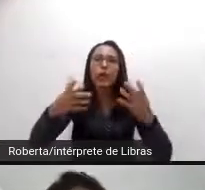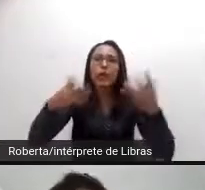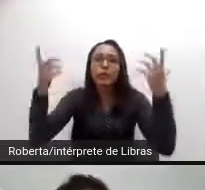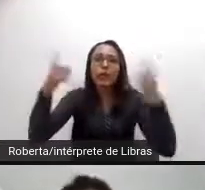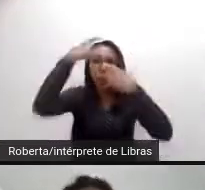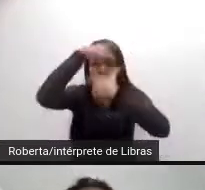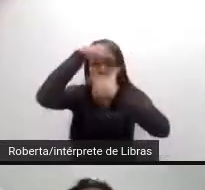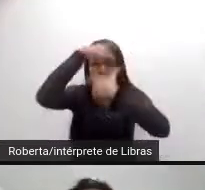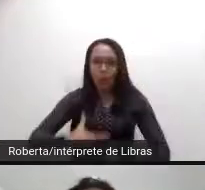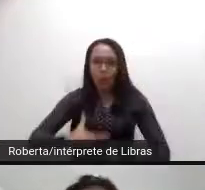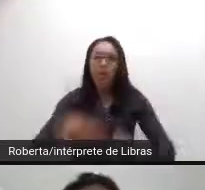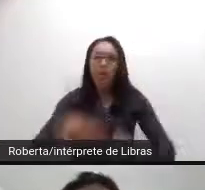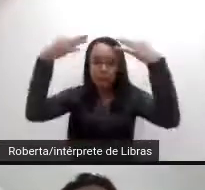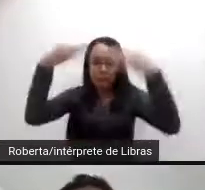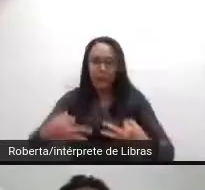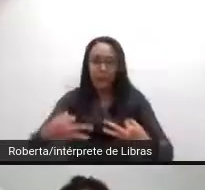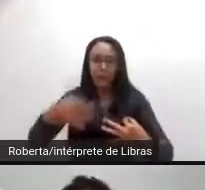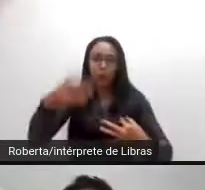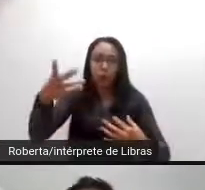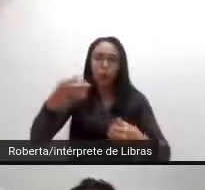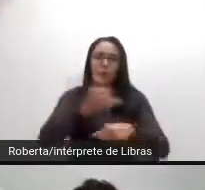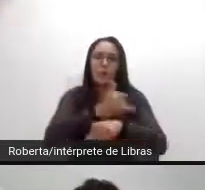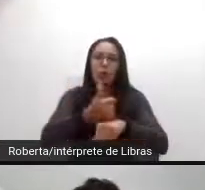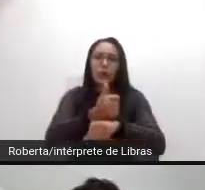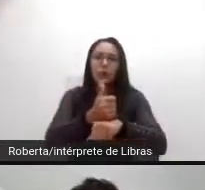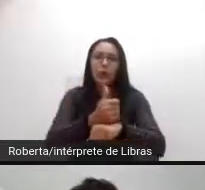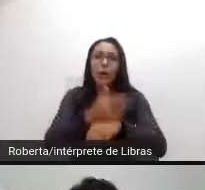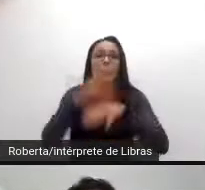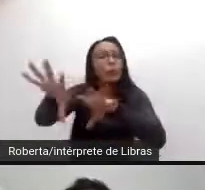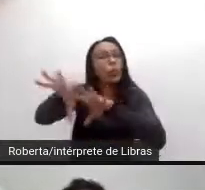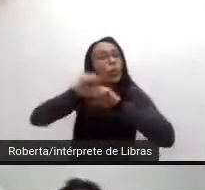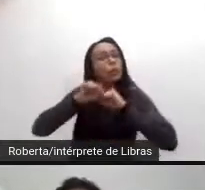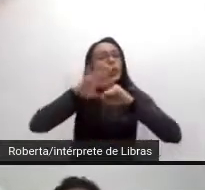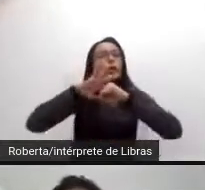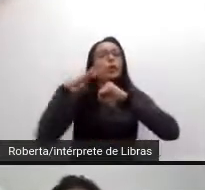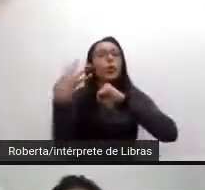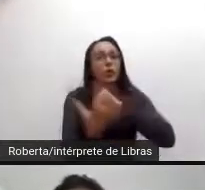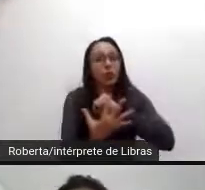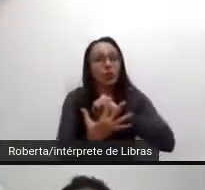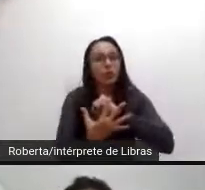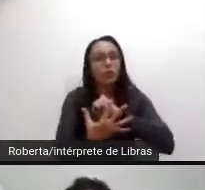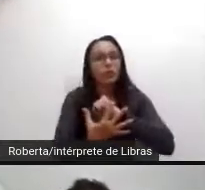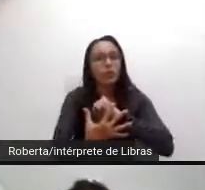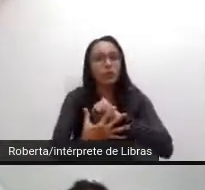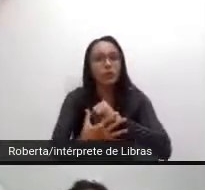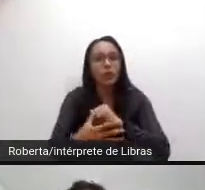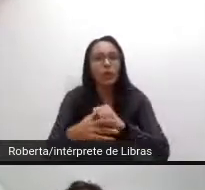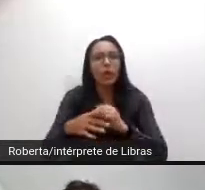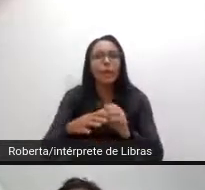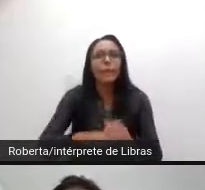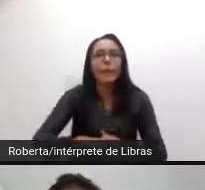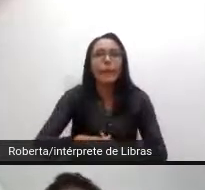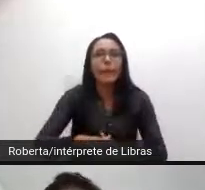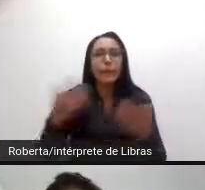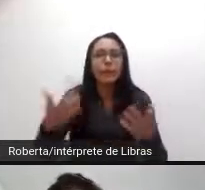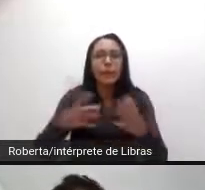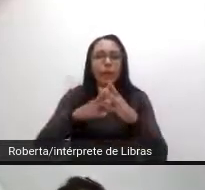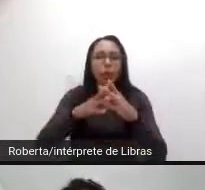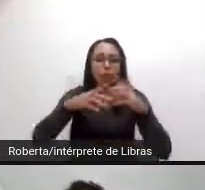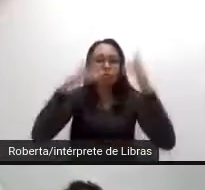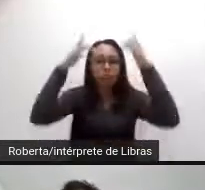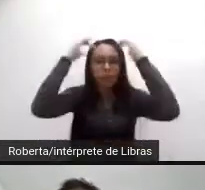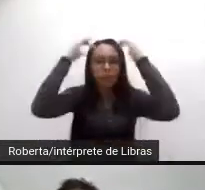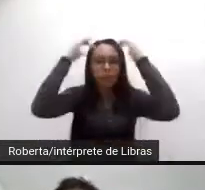proteção individual para não contrair o coronavírus. Está aqui com face shield, que é essa viseira, está com máscara